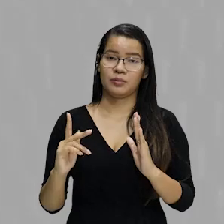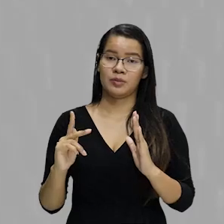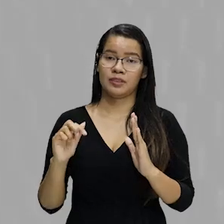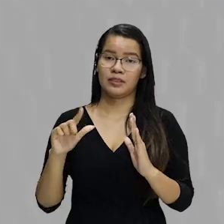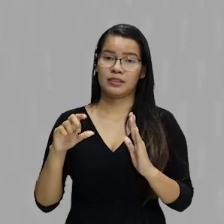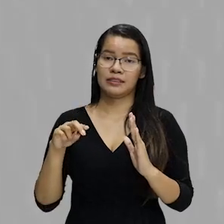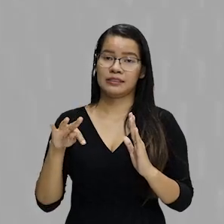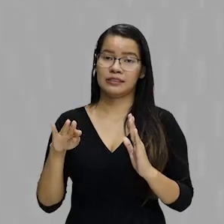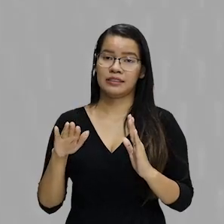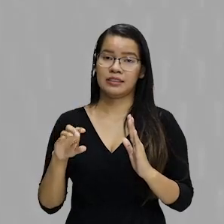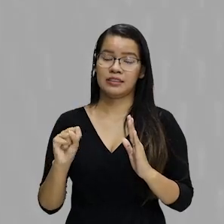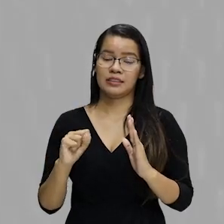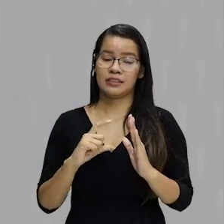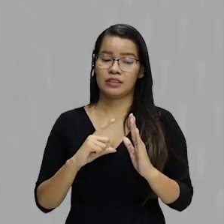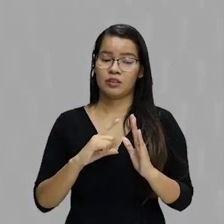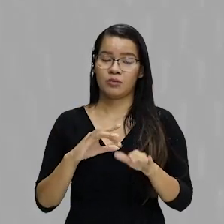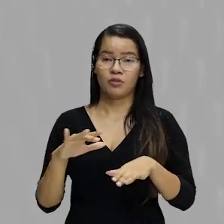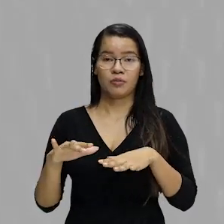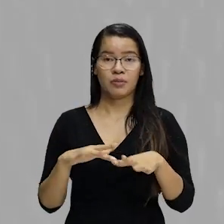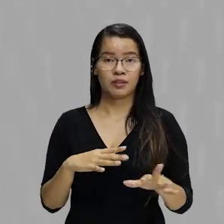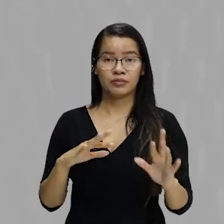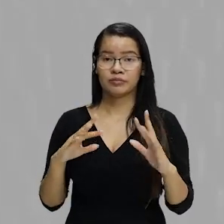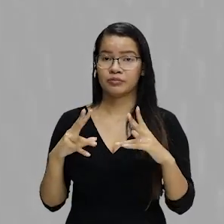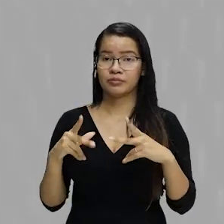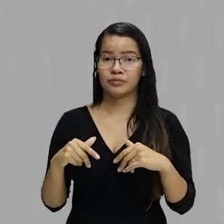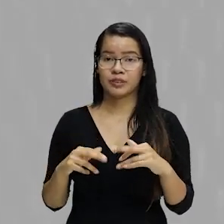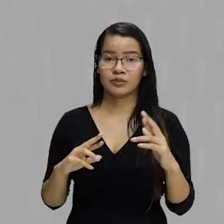movimento totalmente diferente do das estrelas.